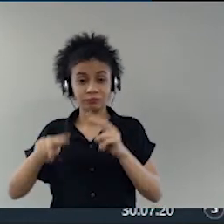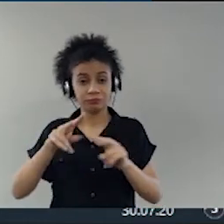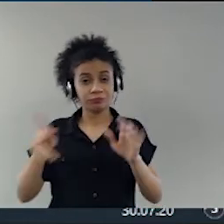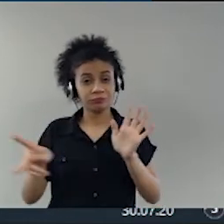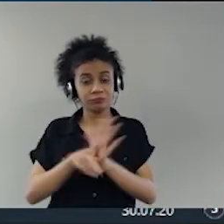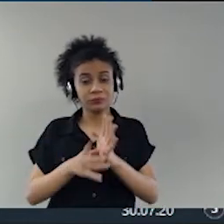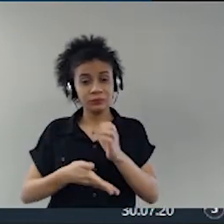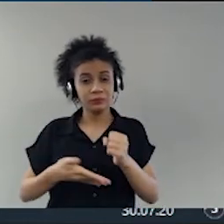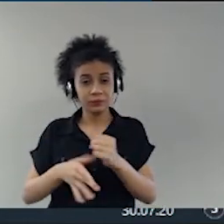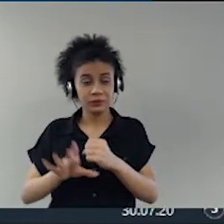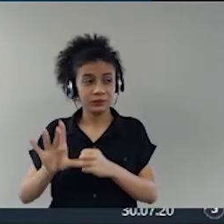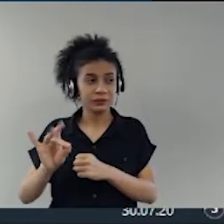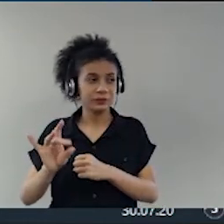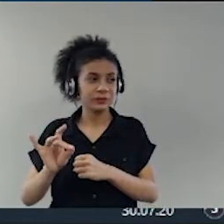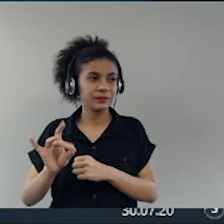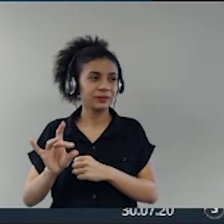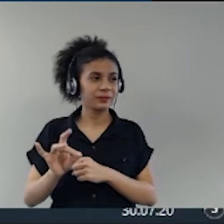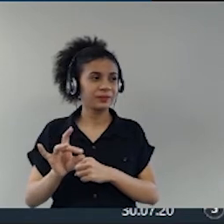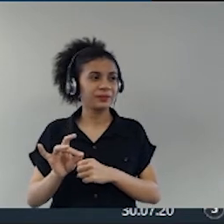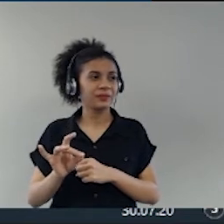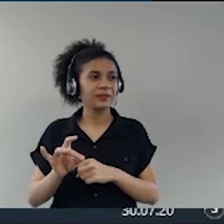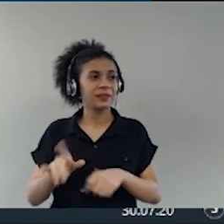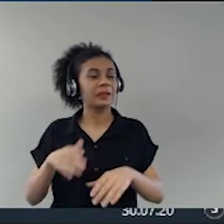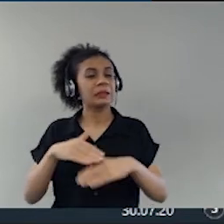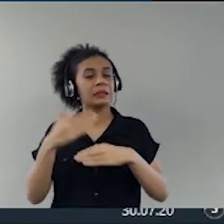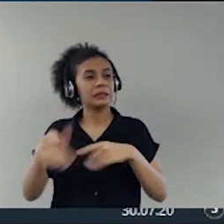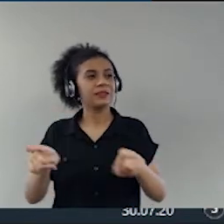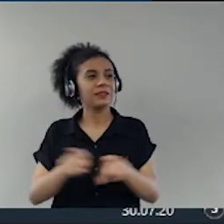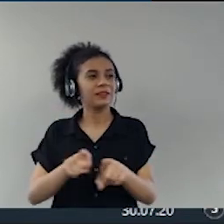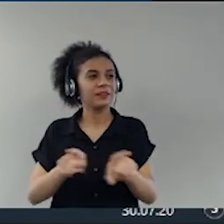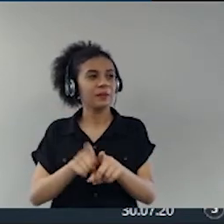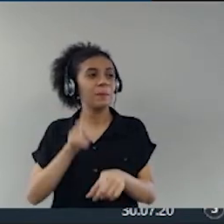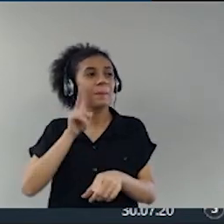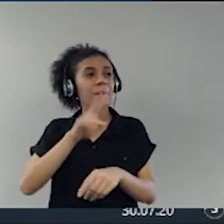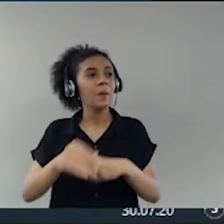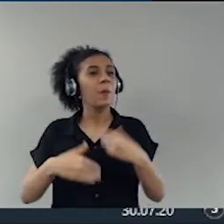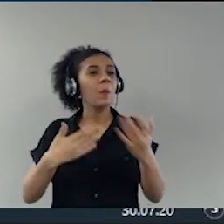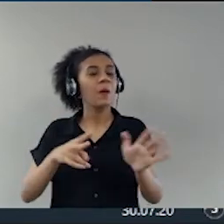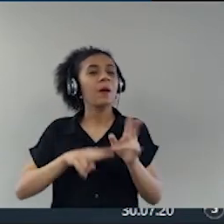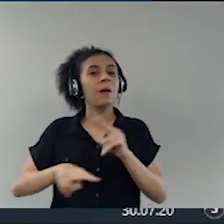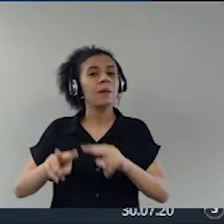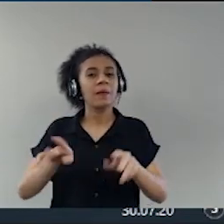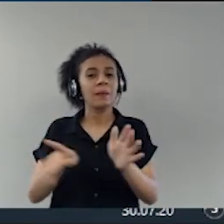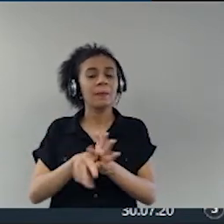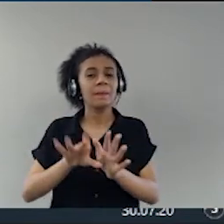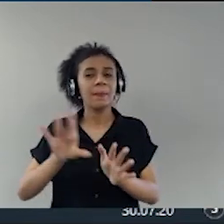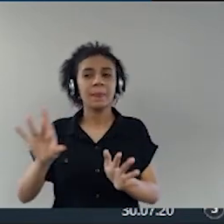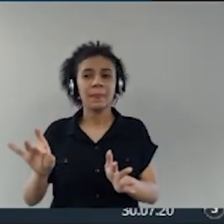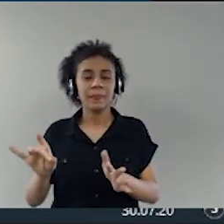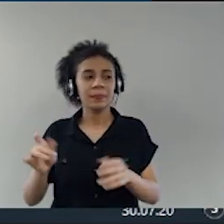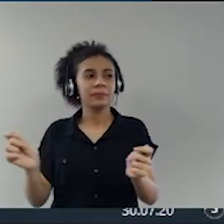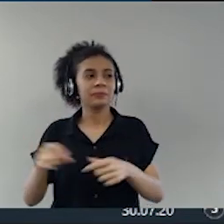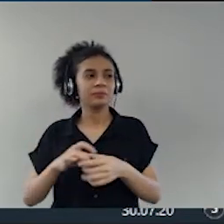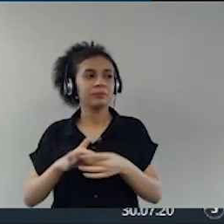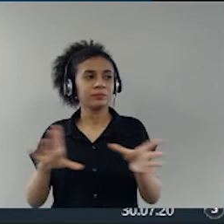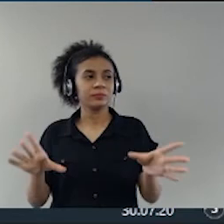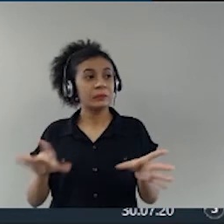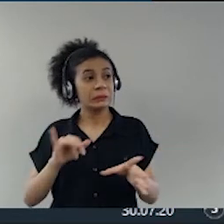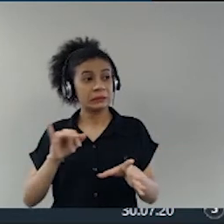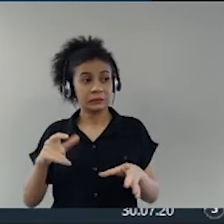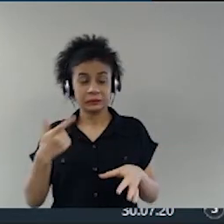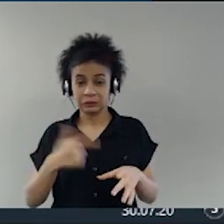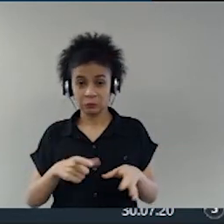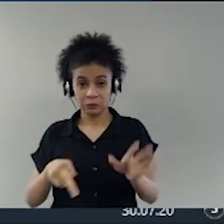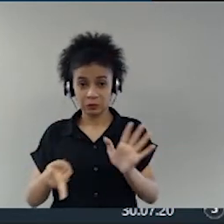princípios científicos. Além disso, você tem que ver quais são as evidências científicas disponíveis. E se não